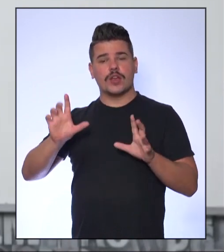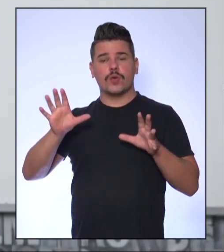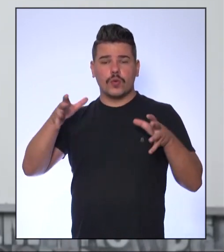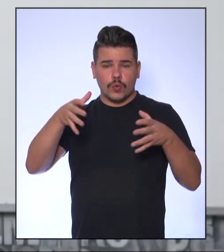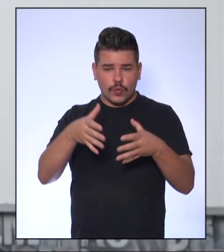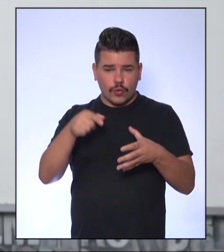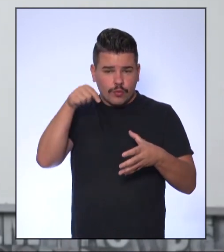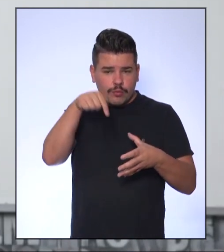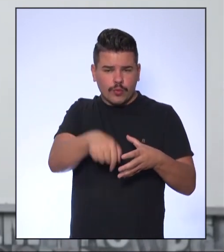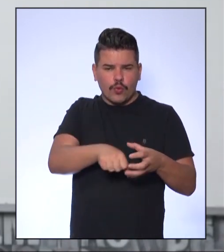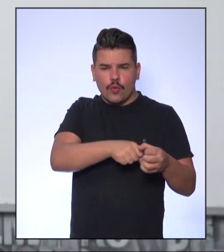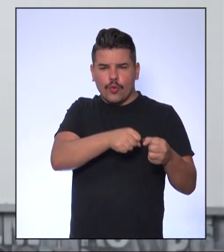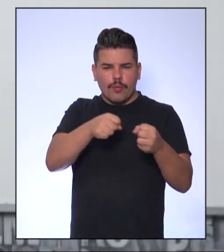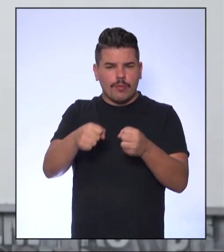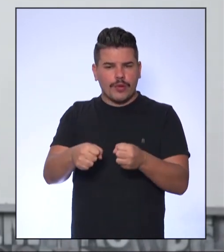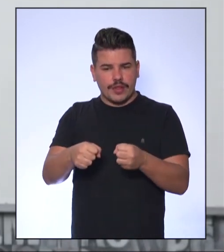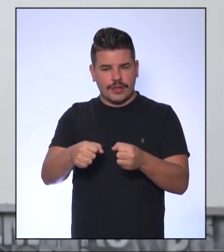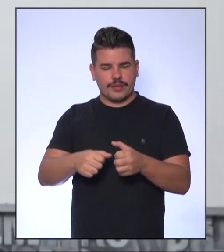descentralizado.